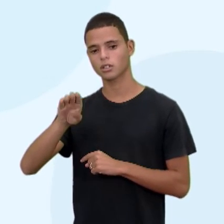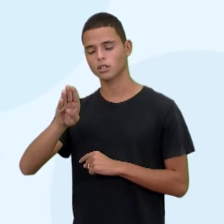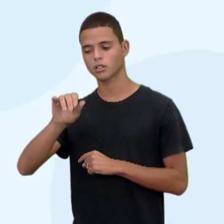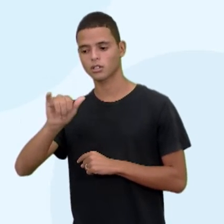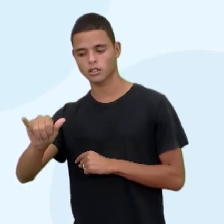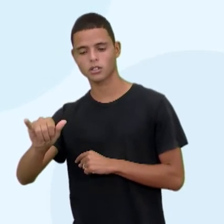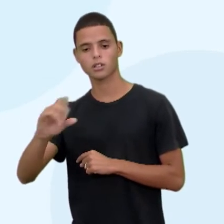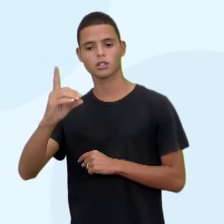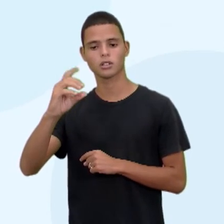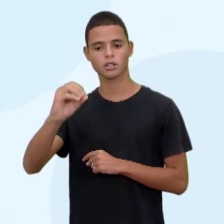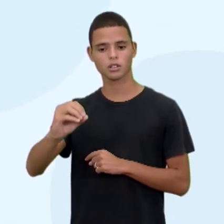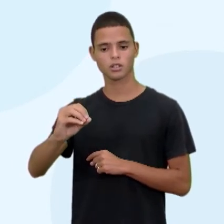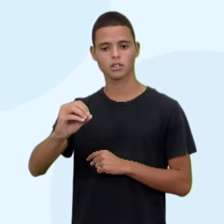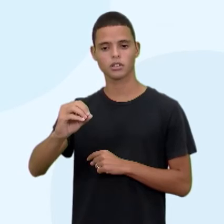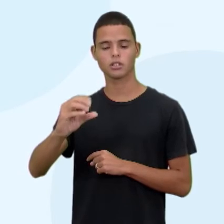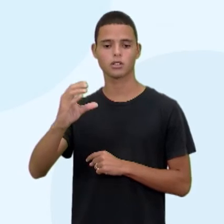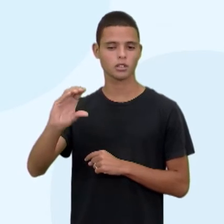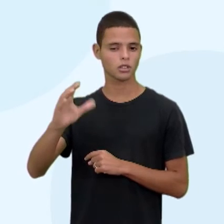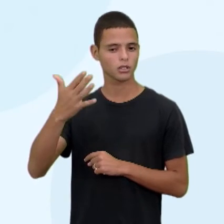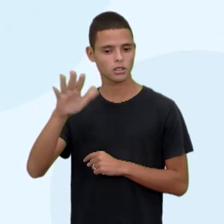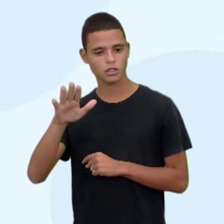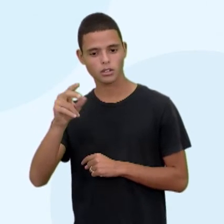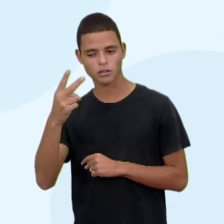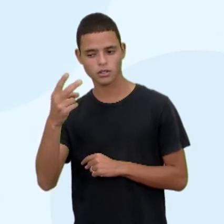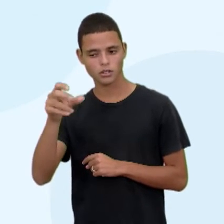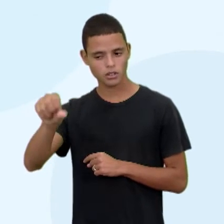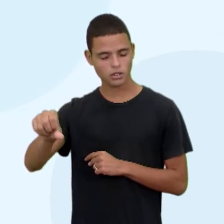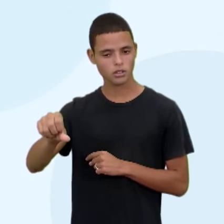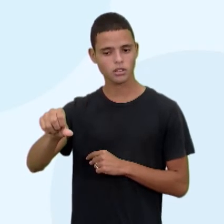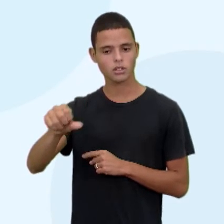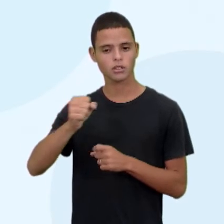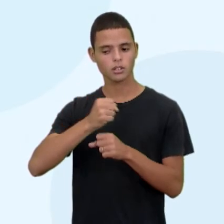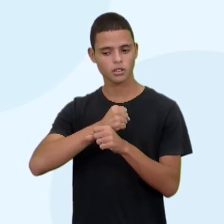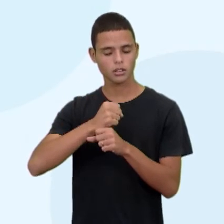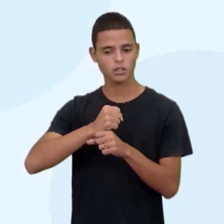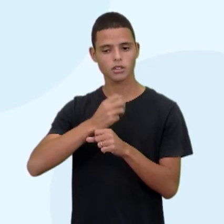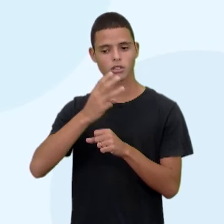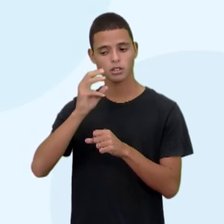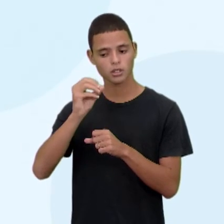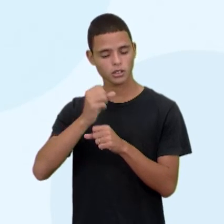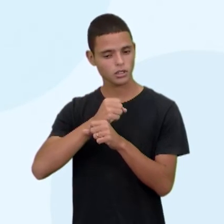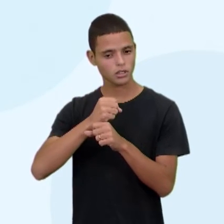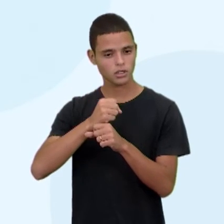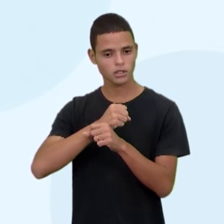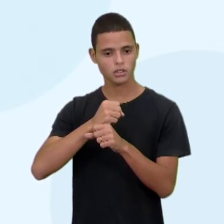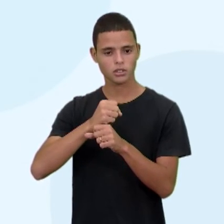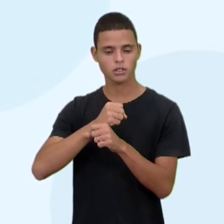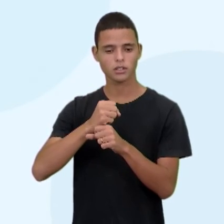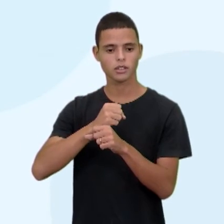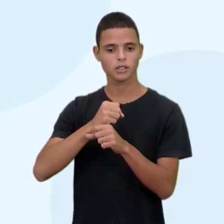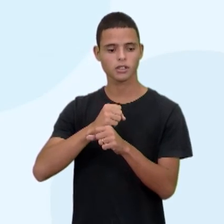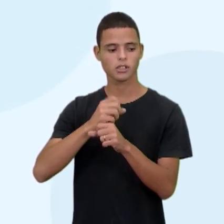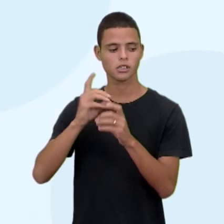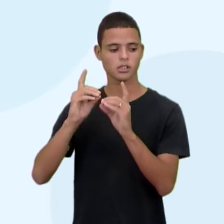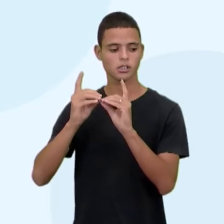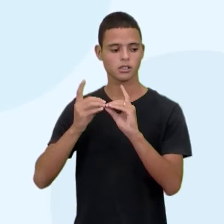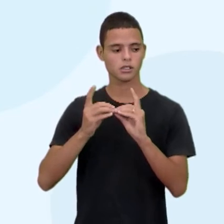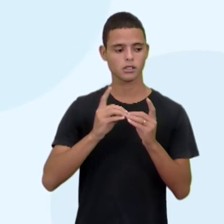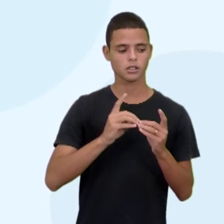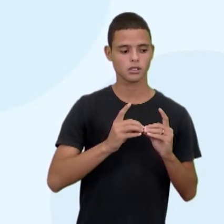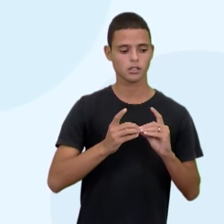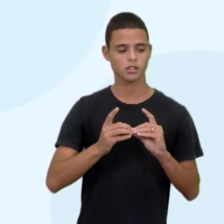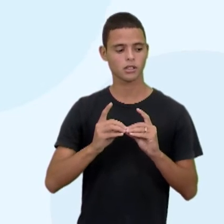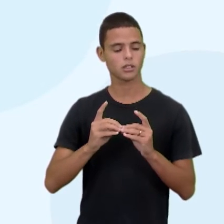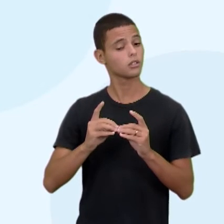dá em torno aí de uns 29, quase 30 anos. Quase né? 30 anos de ditadura. Para Nossa. você ter uma ideia, era uma ditadura